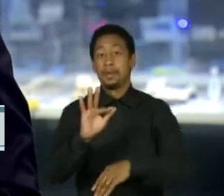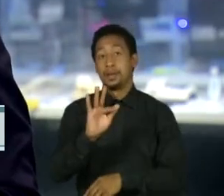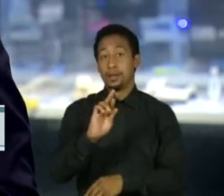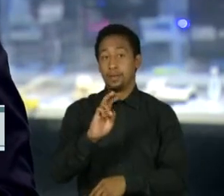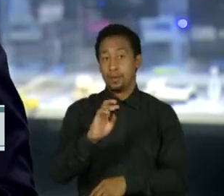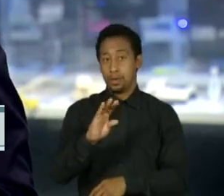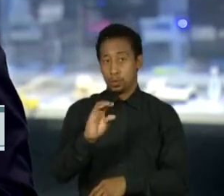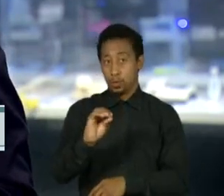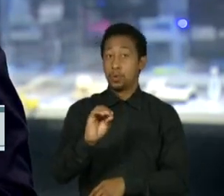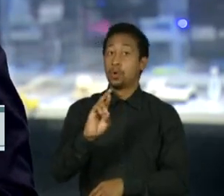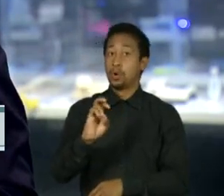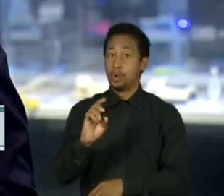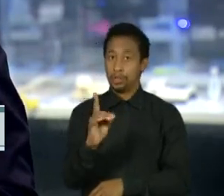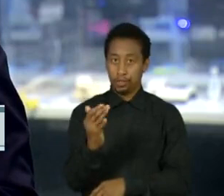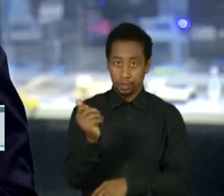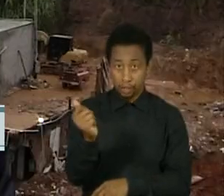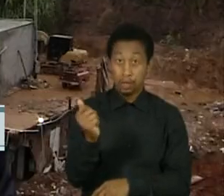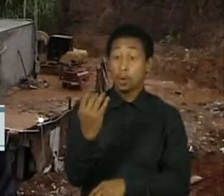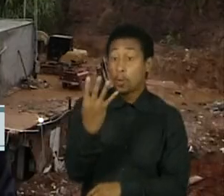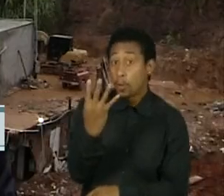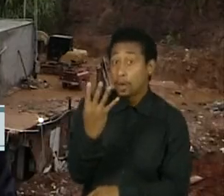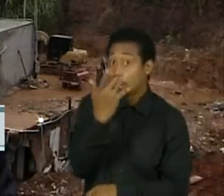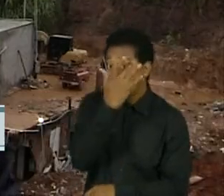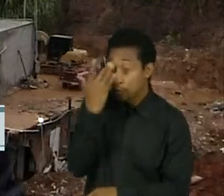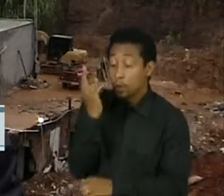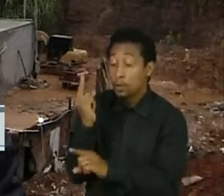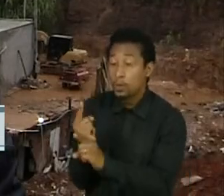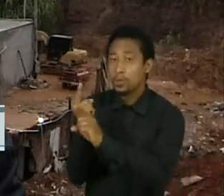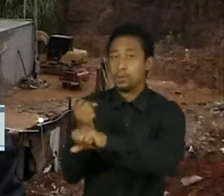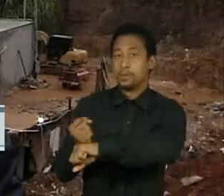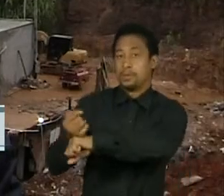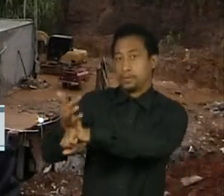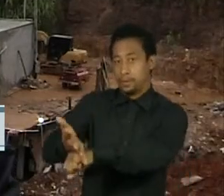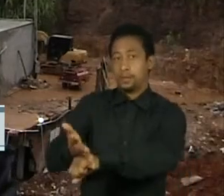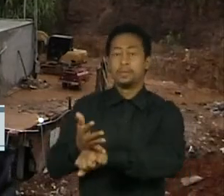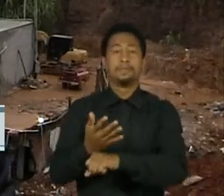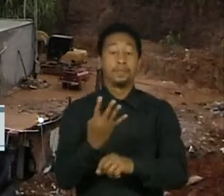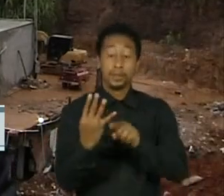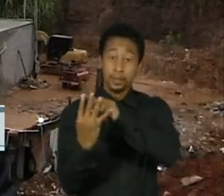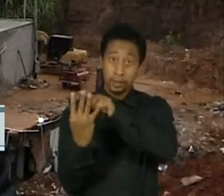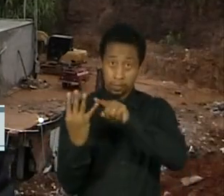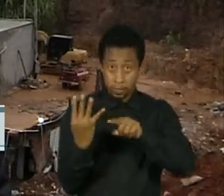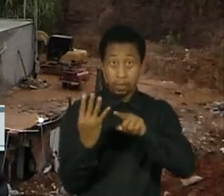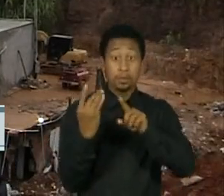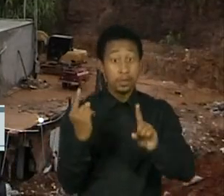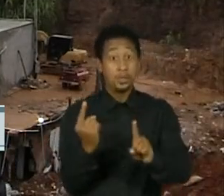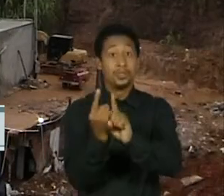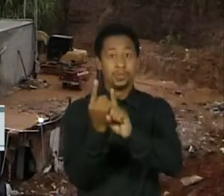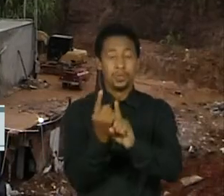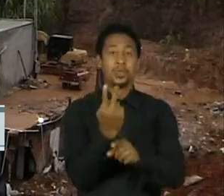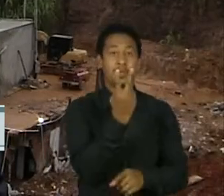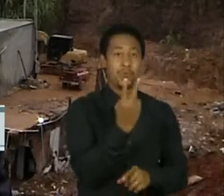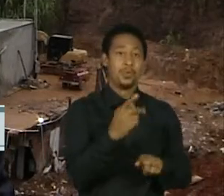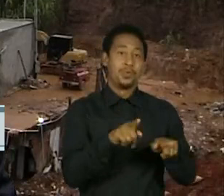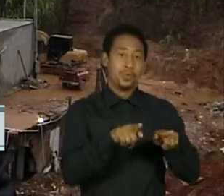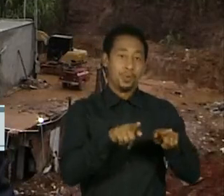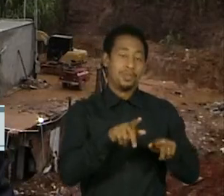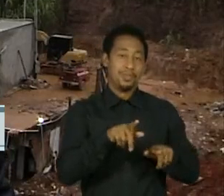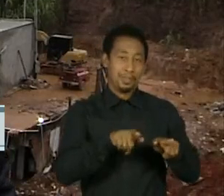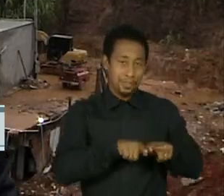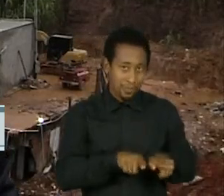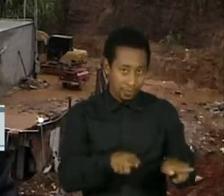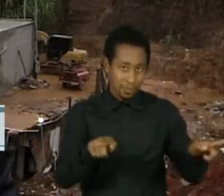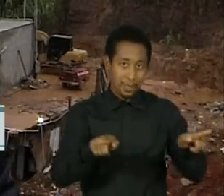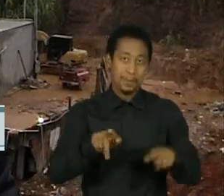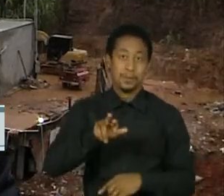foram encontrados nesta madrugada. Os corpos encontrados são de 2 irmãos gêmeos de 16 anos e de um homem